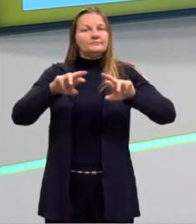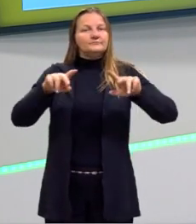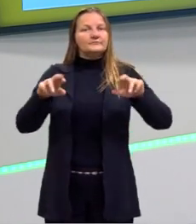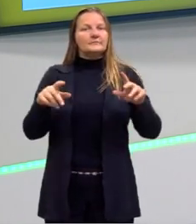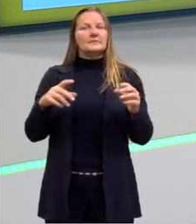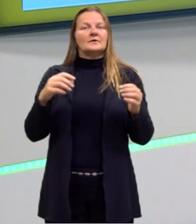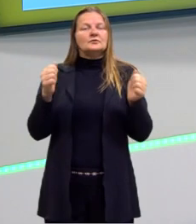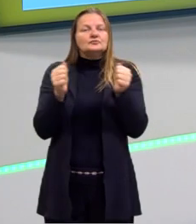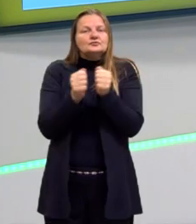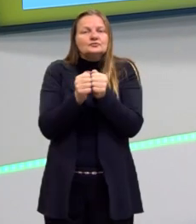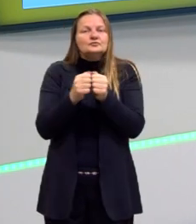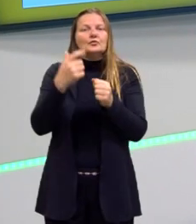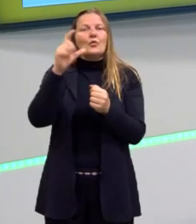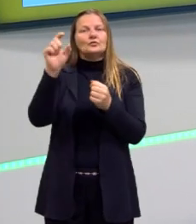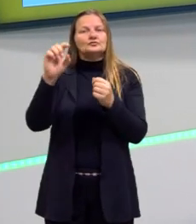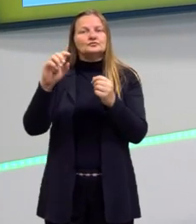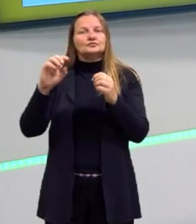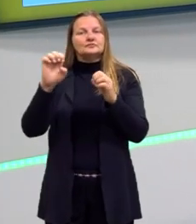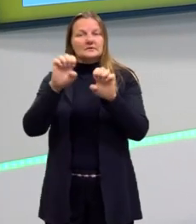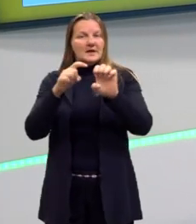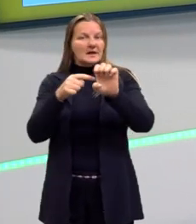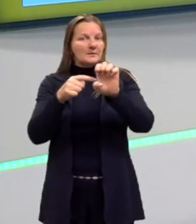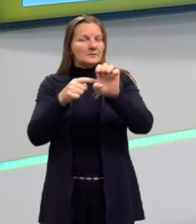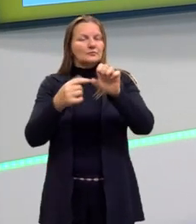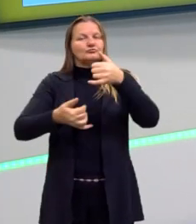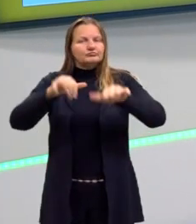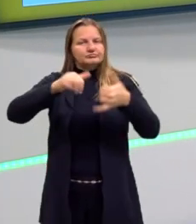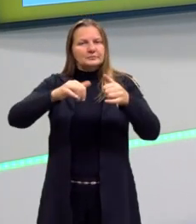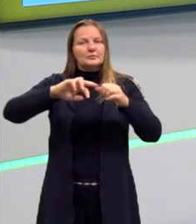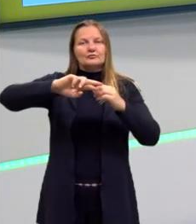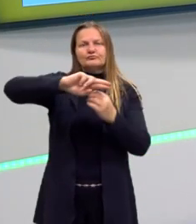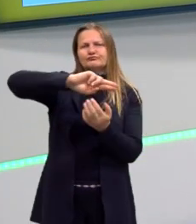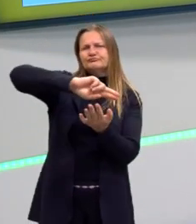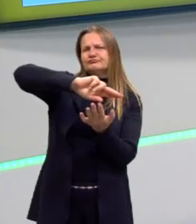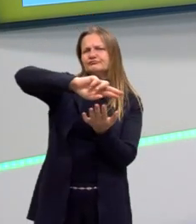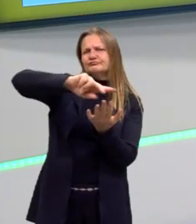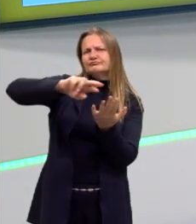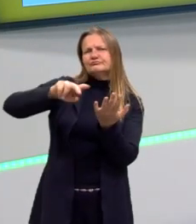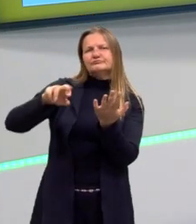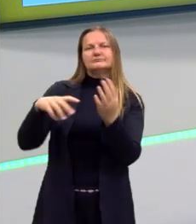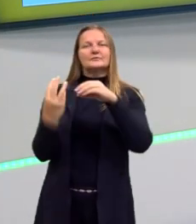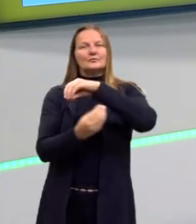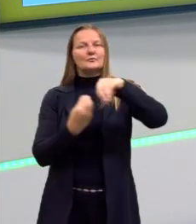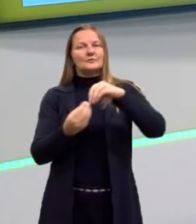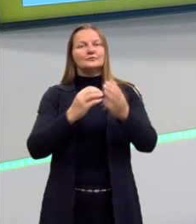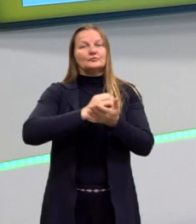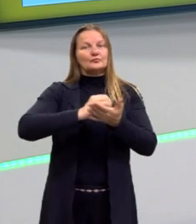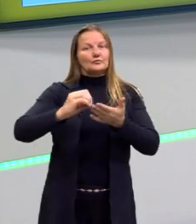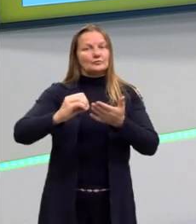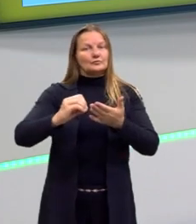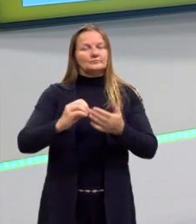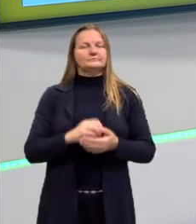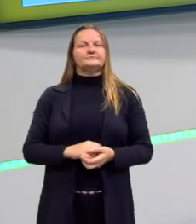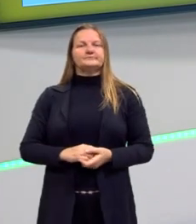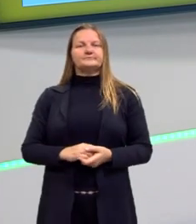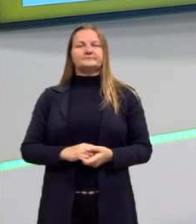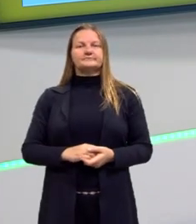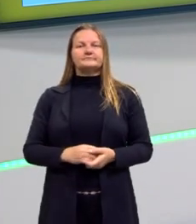também junto com outros elementos químicos e fôrma EA diversidade que nós temos de compostos orgânicos